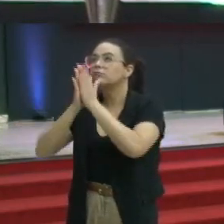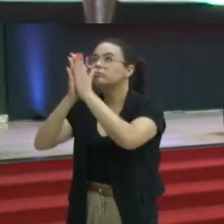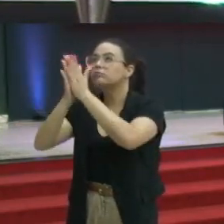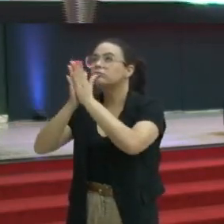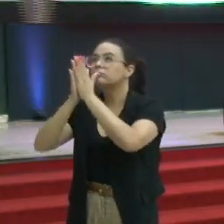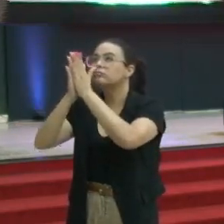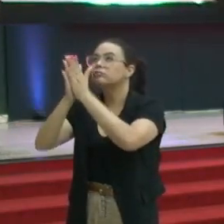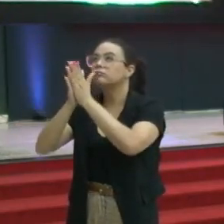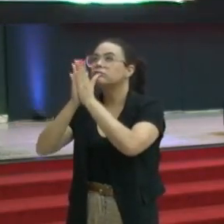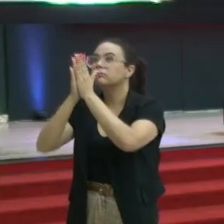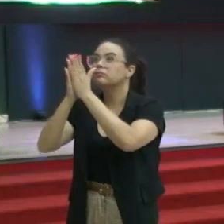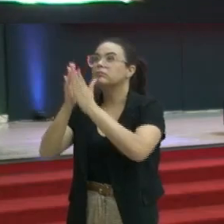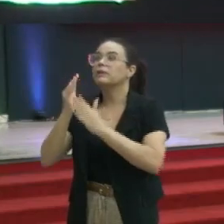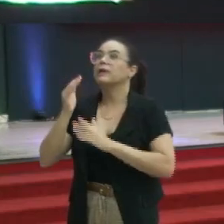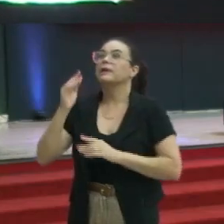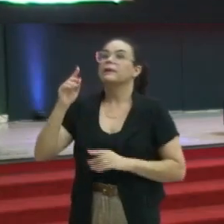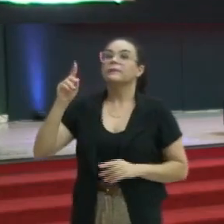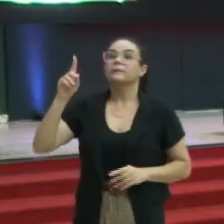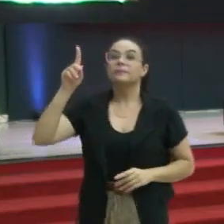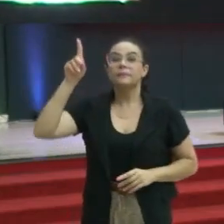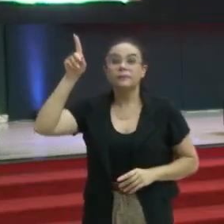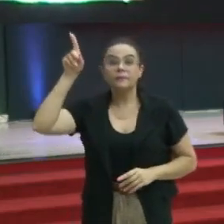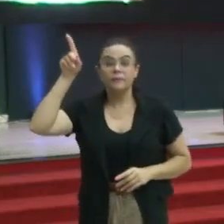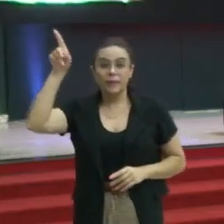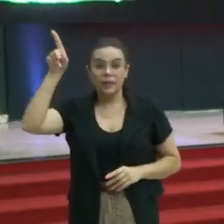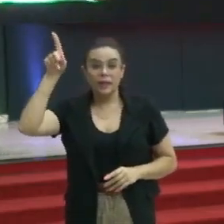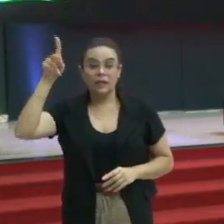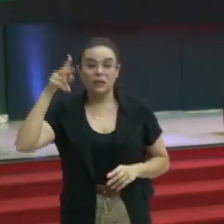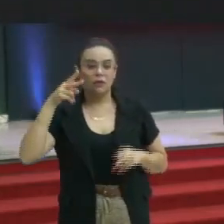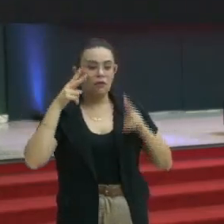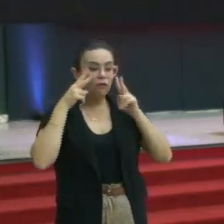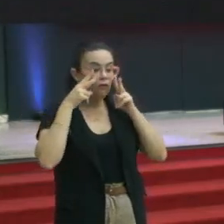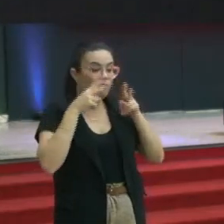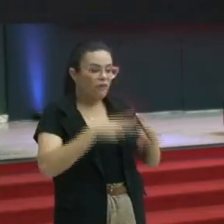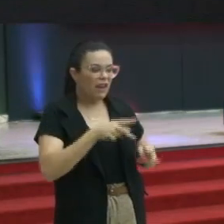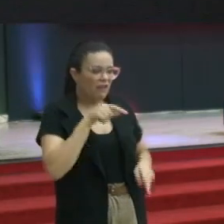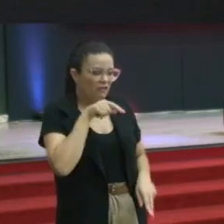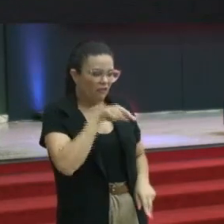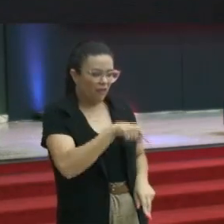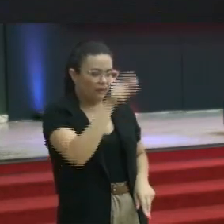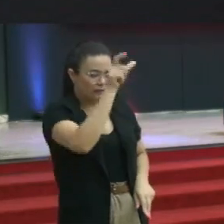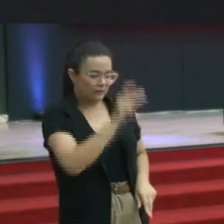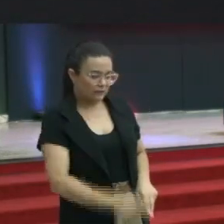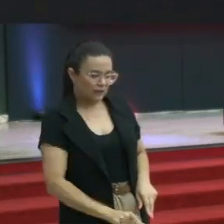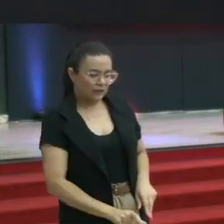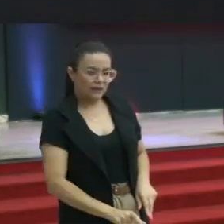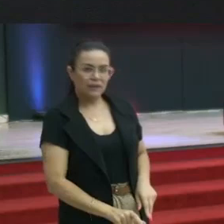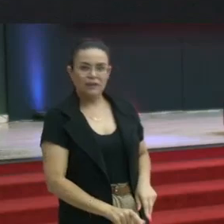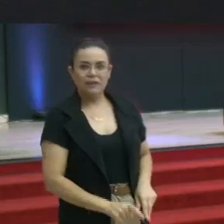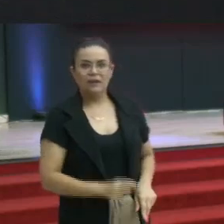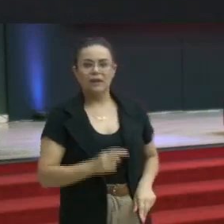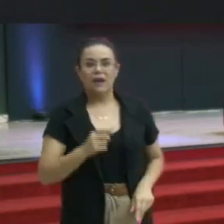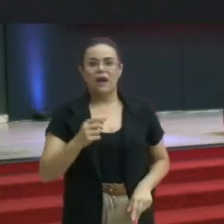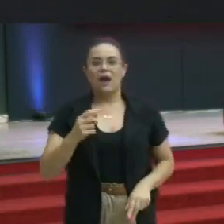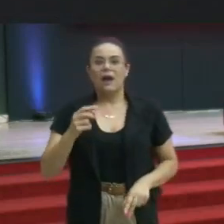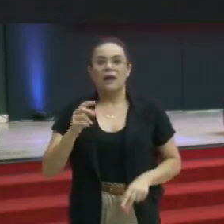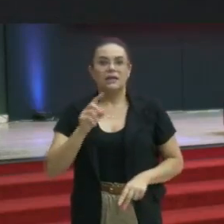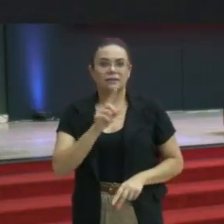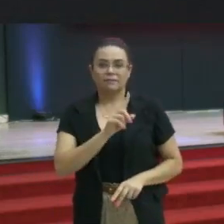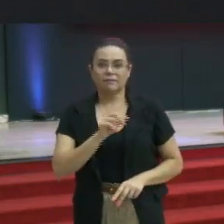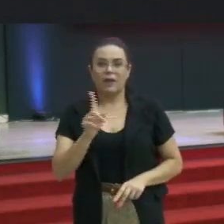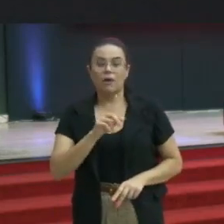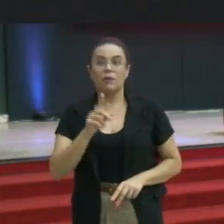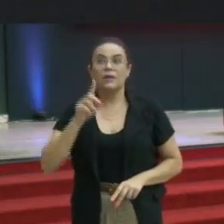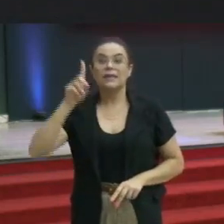galeria, online, onde você está me assistindo, Deus não olha para você, Deus não olha para mim. Quando Deus olha para